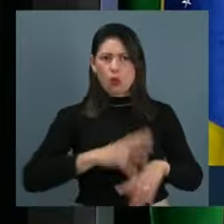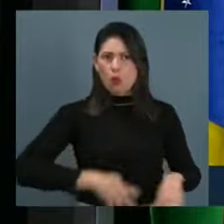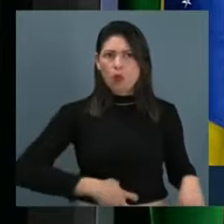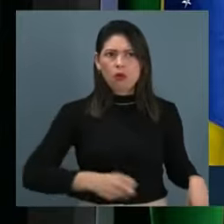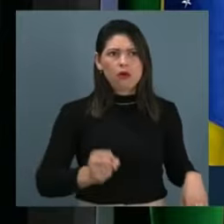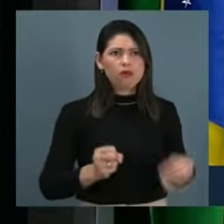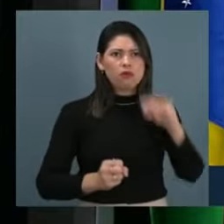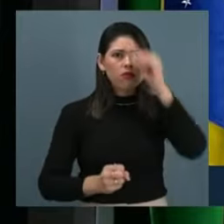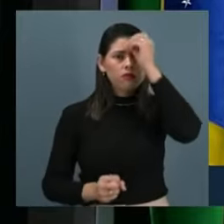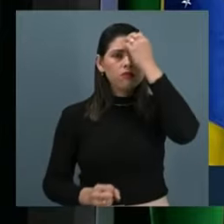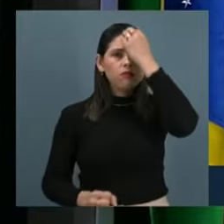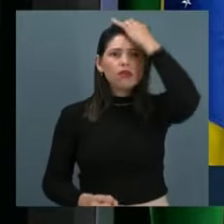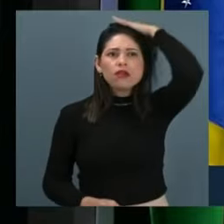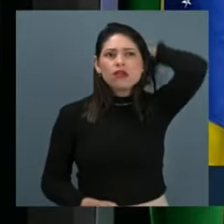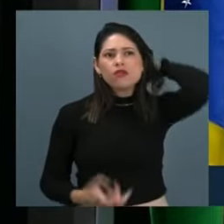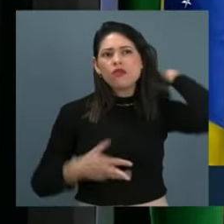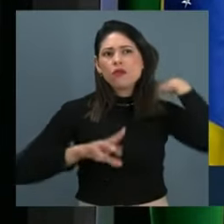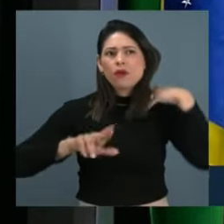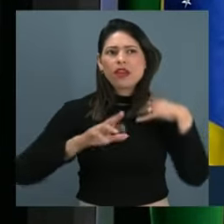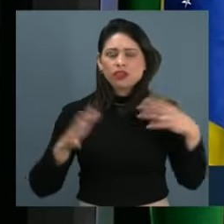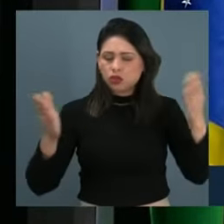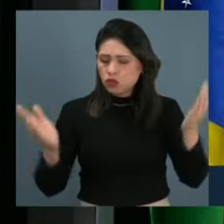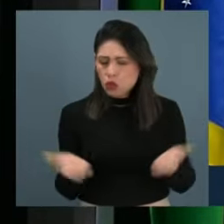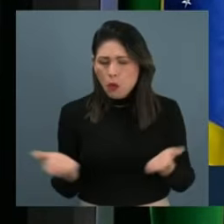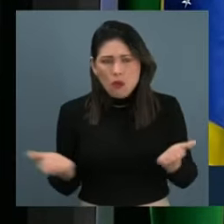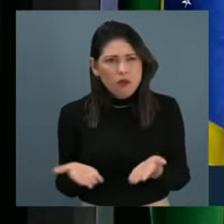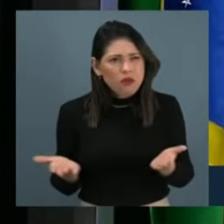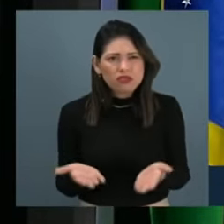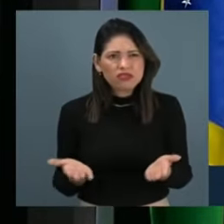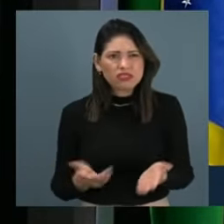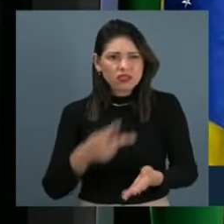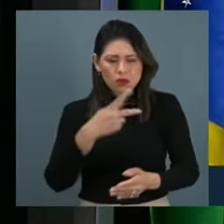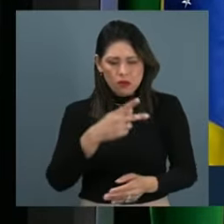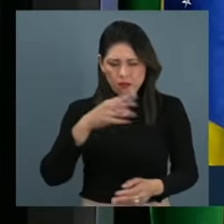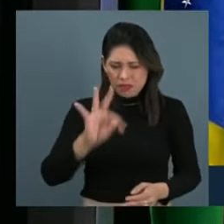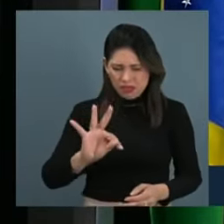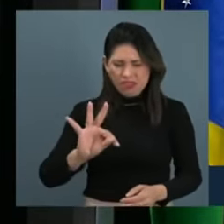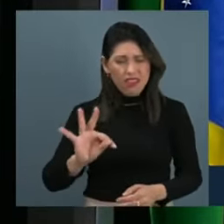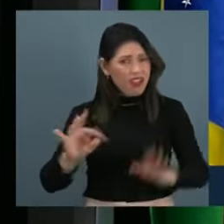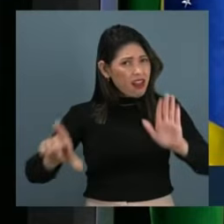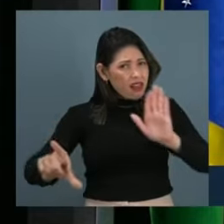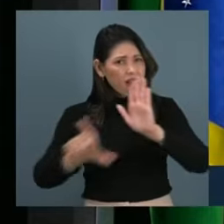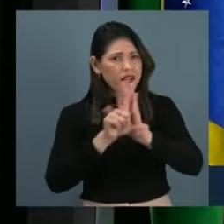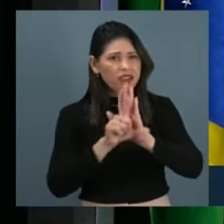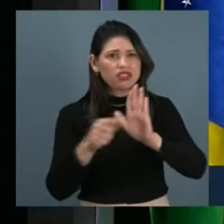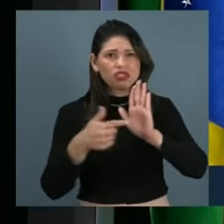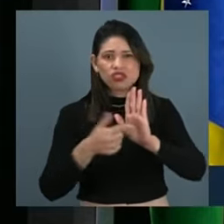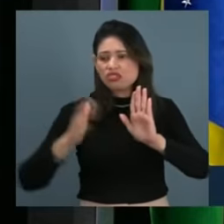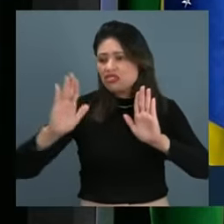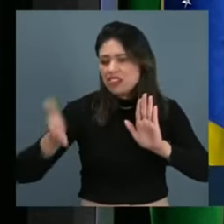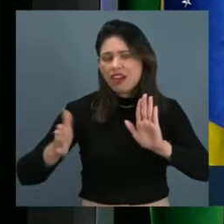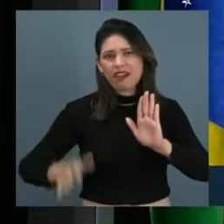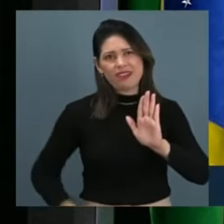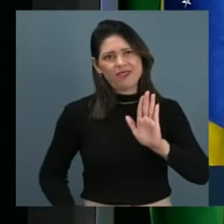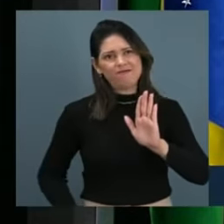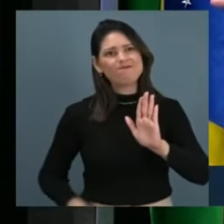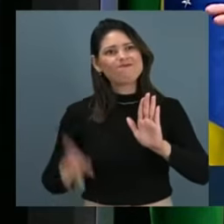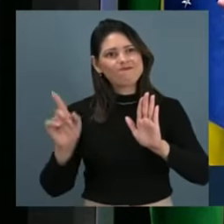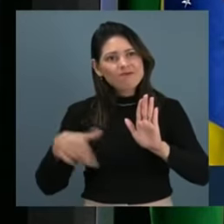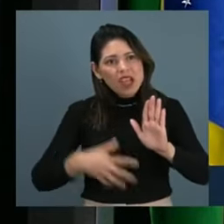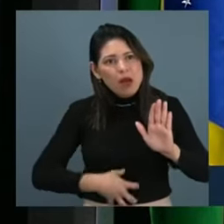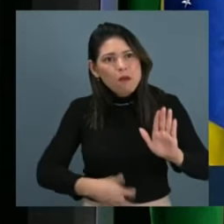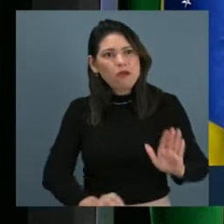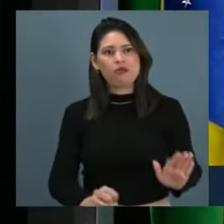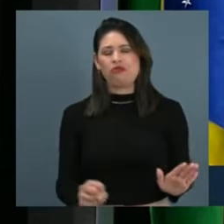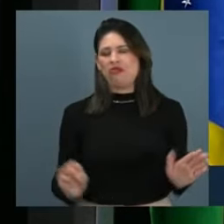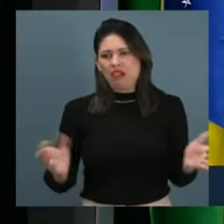de hoje que o PT quer legalizar o aborto, que o PT é abortista. Não é de